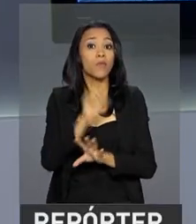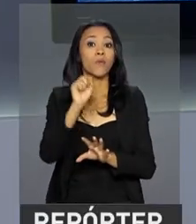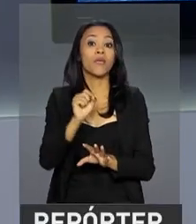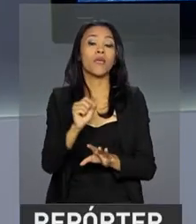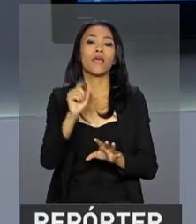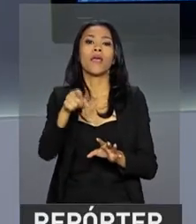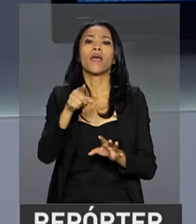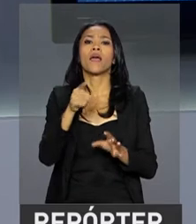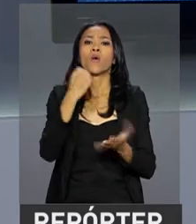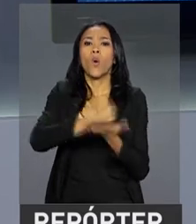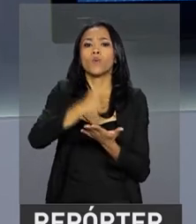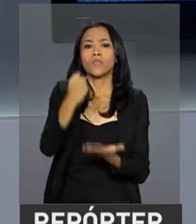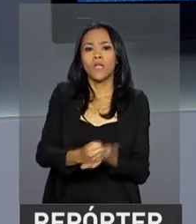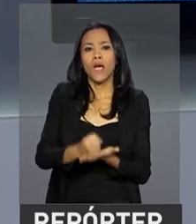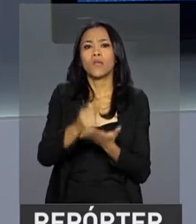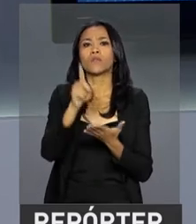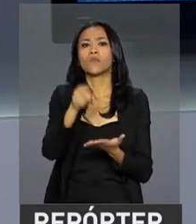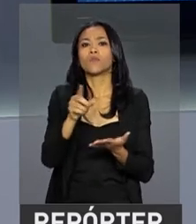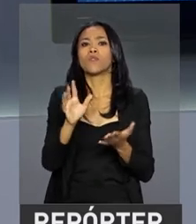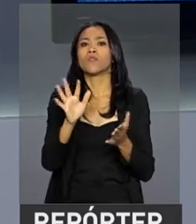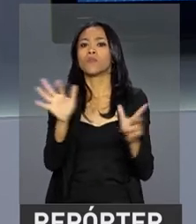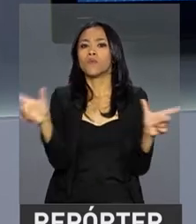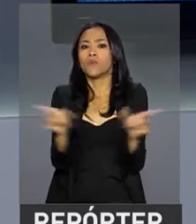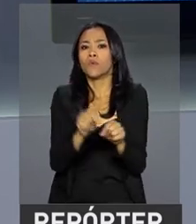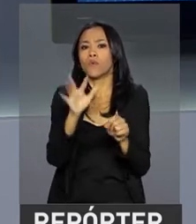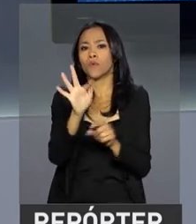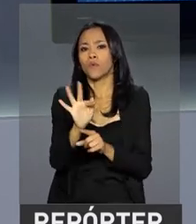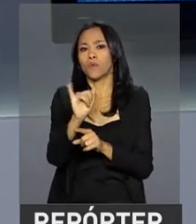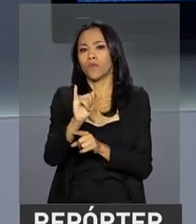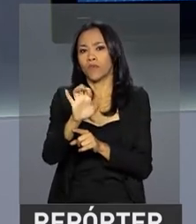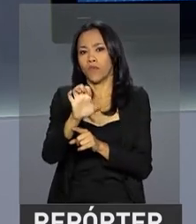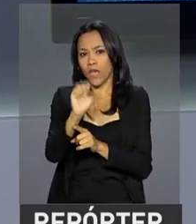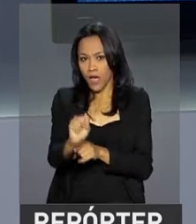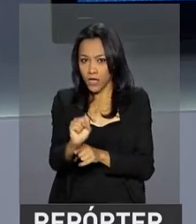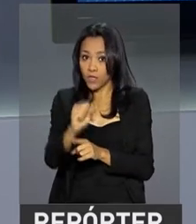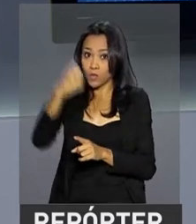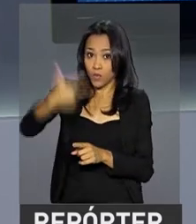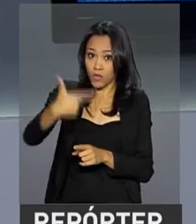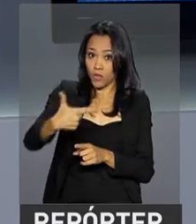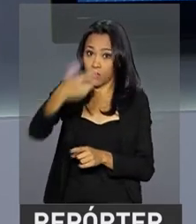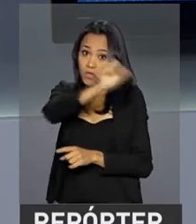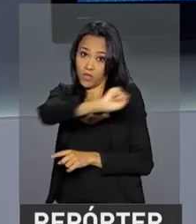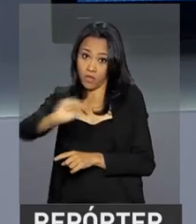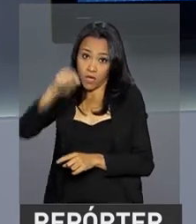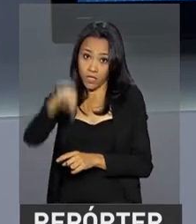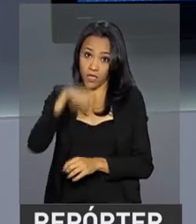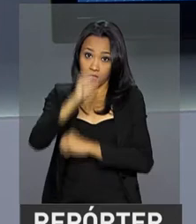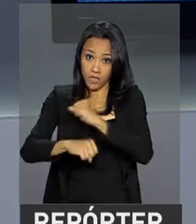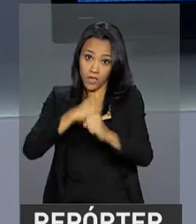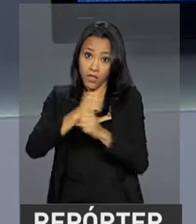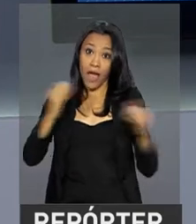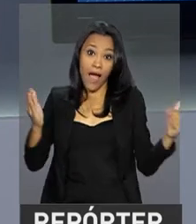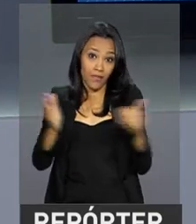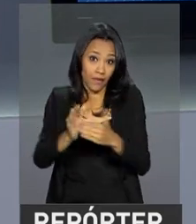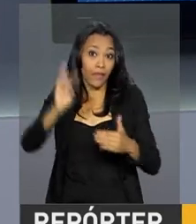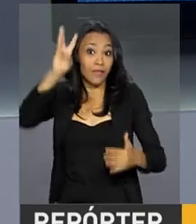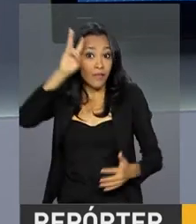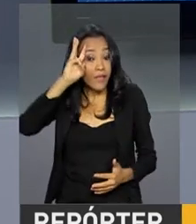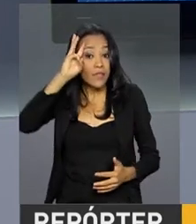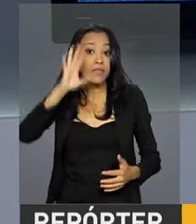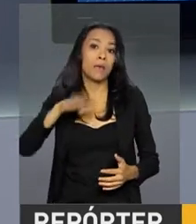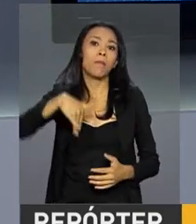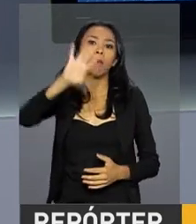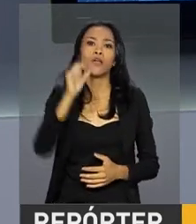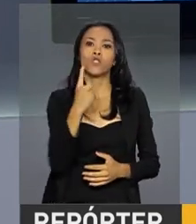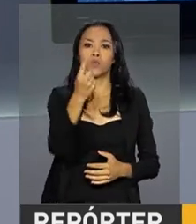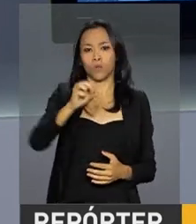dos contratos do fundo de financiamento estudantil o fies no segundo semestre deste ano até esta terça feira mais de um